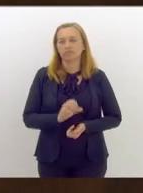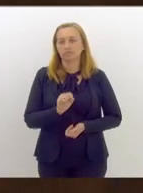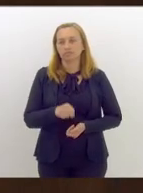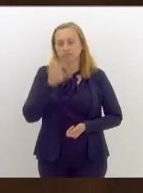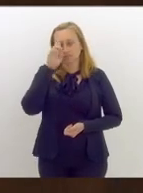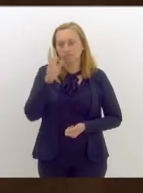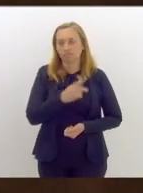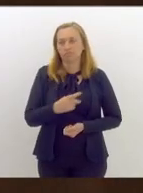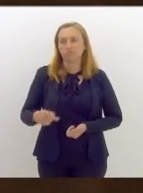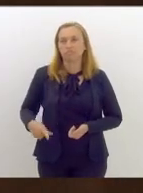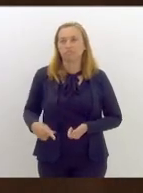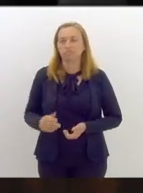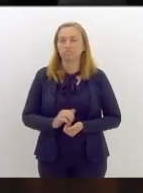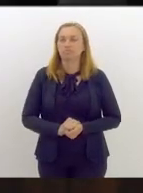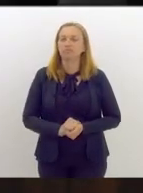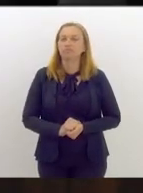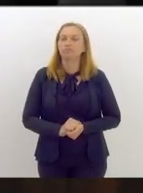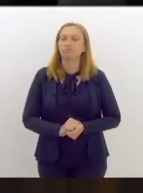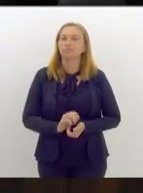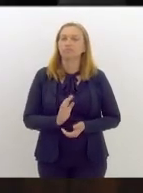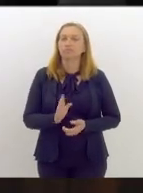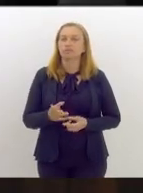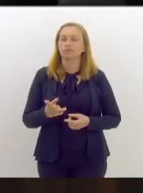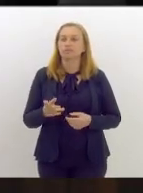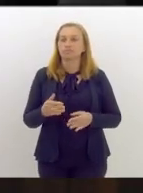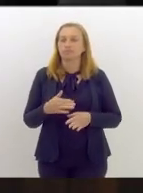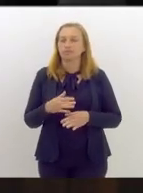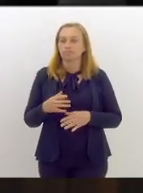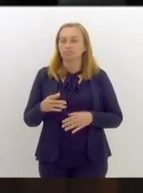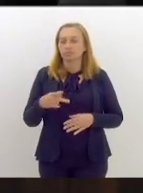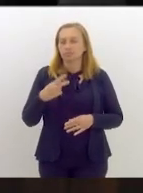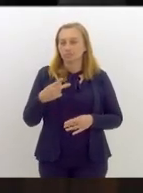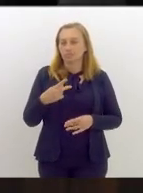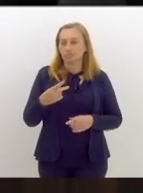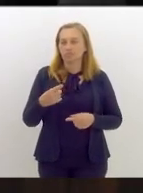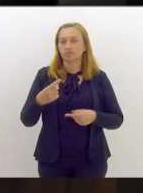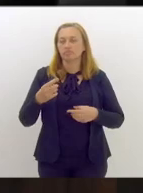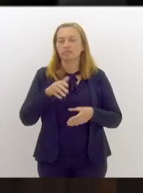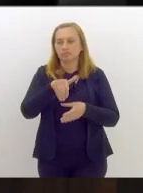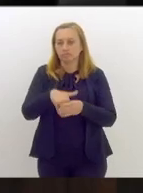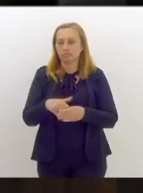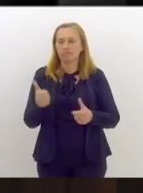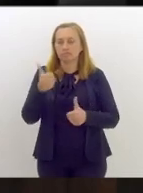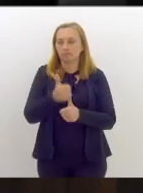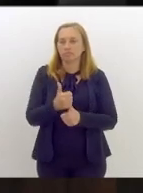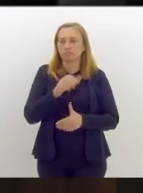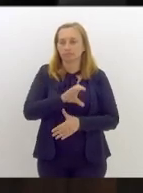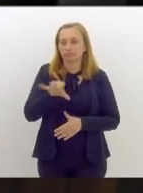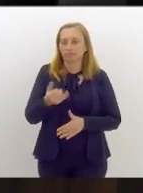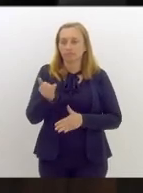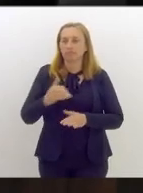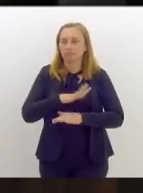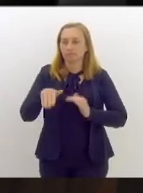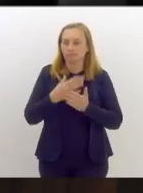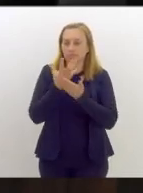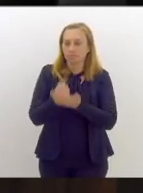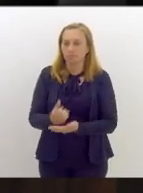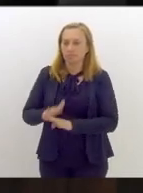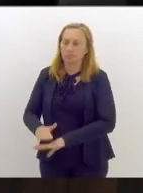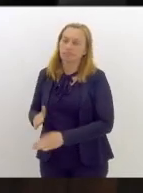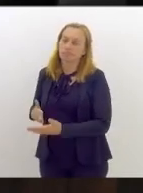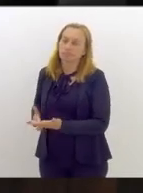Favorável, presidente. Com os pareceres emitidos em votação, o substitutivo da CCJ. Senhores que aprovam, permaneçam como